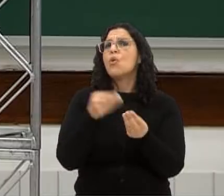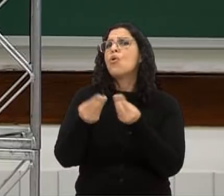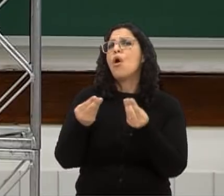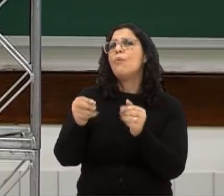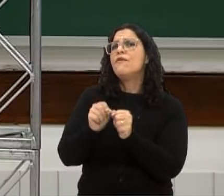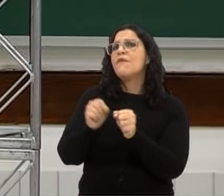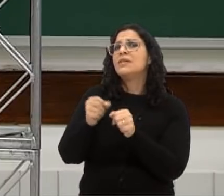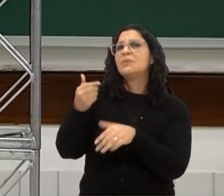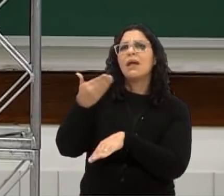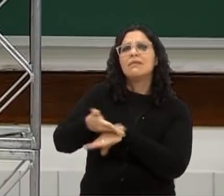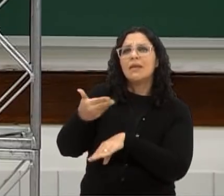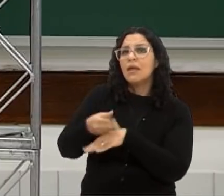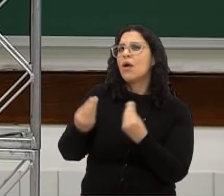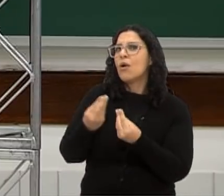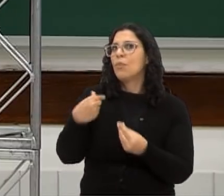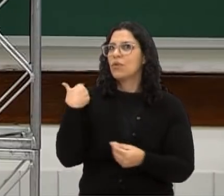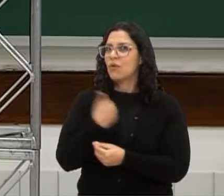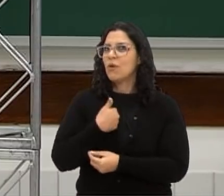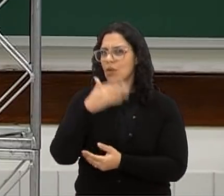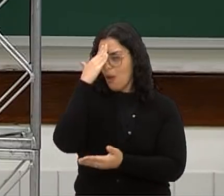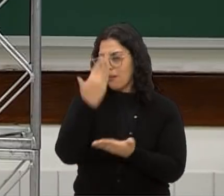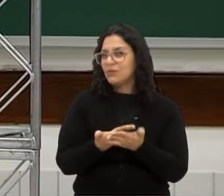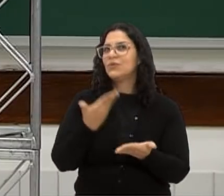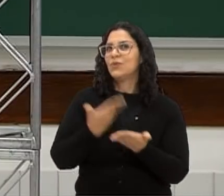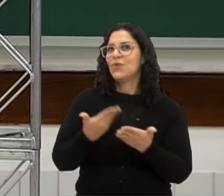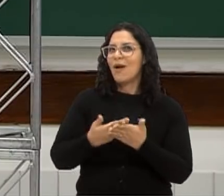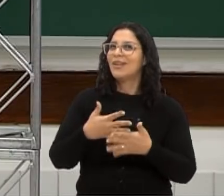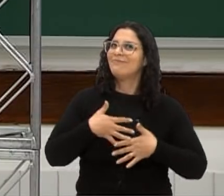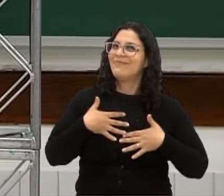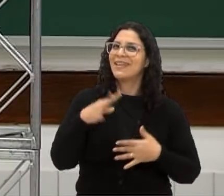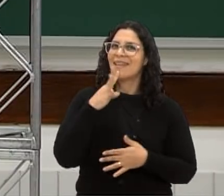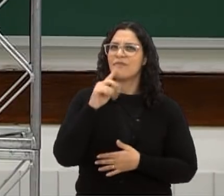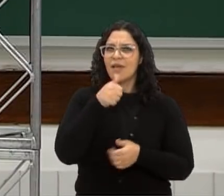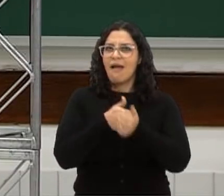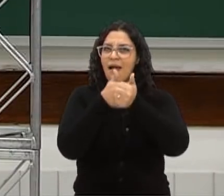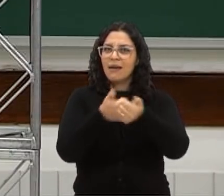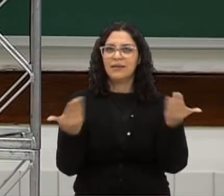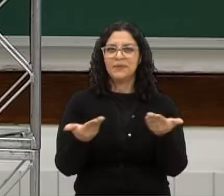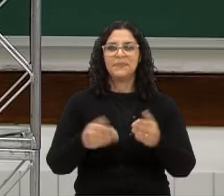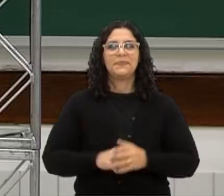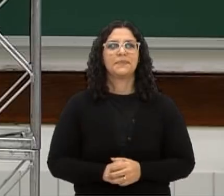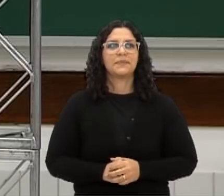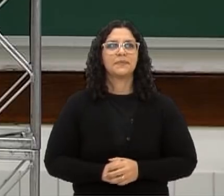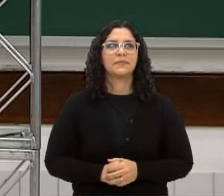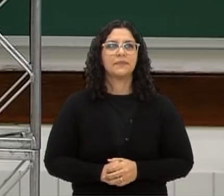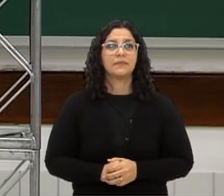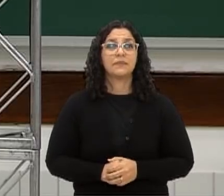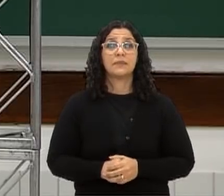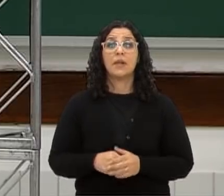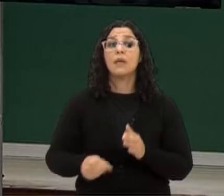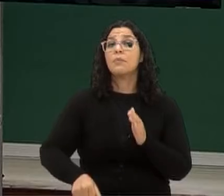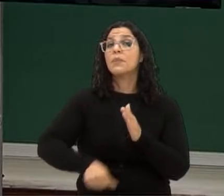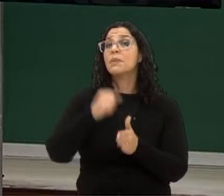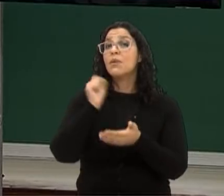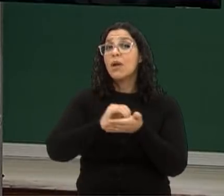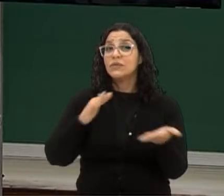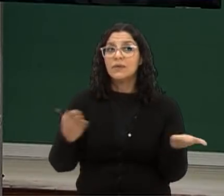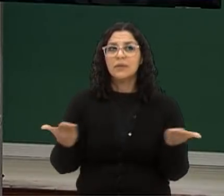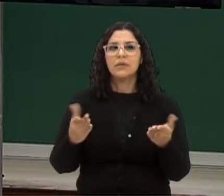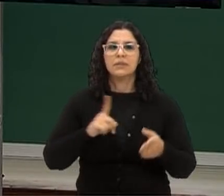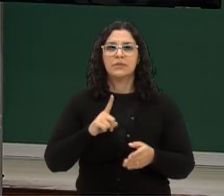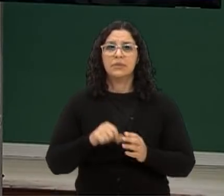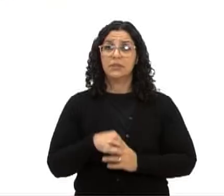estão se virando. Então, eu creio que vai ser uma aula bem legal e bem prazerosa para você acompanhar hoje. Vamos começar com uma atividade, então,